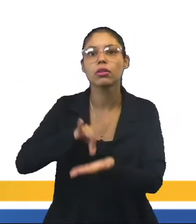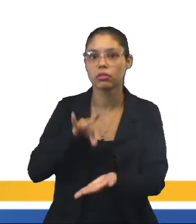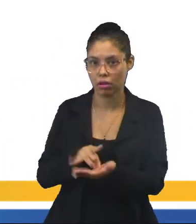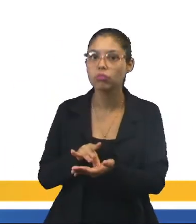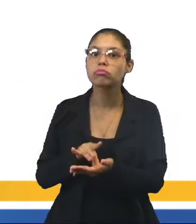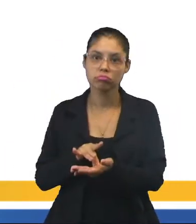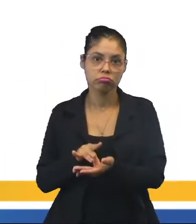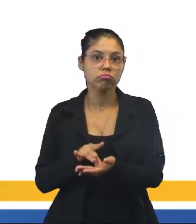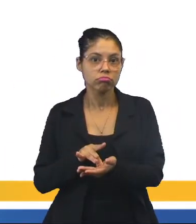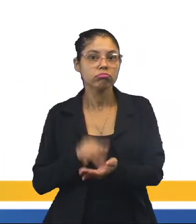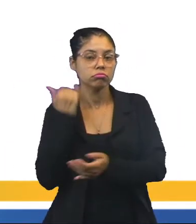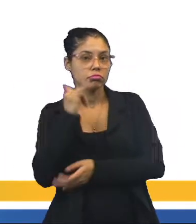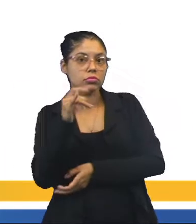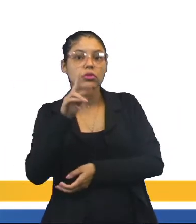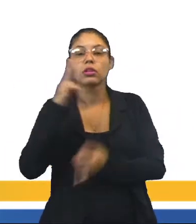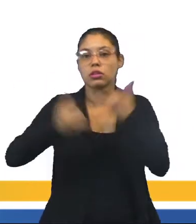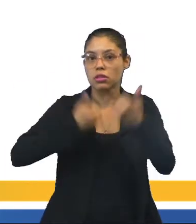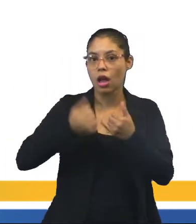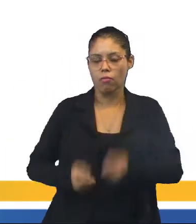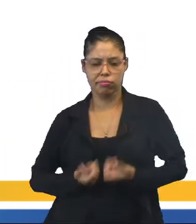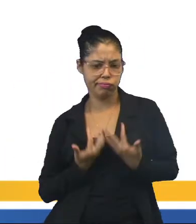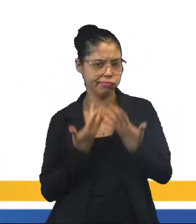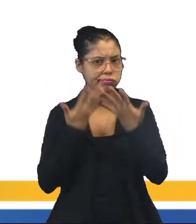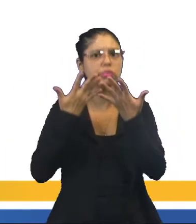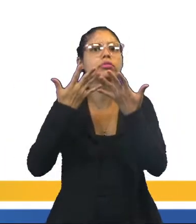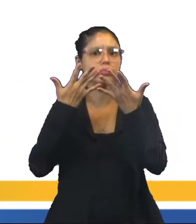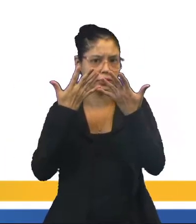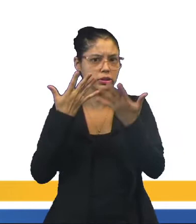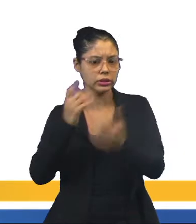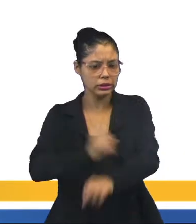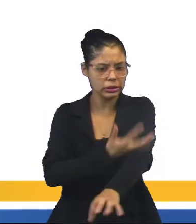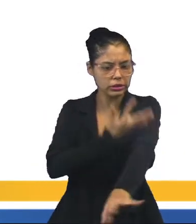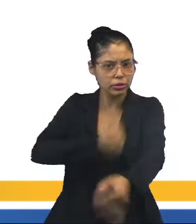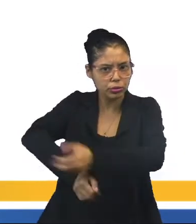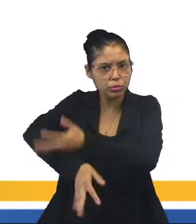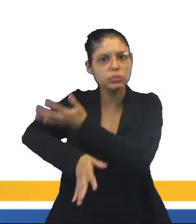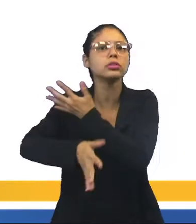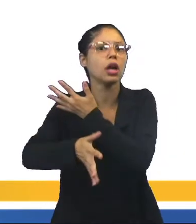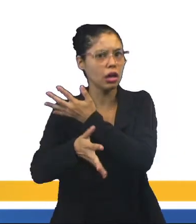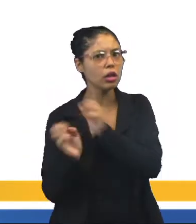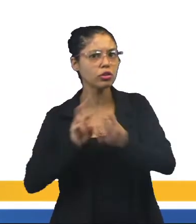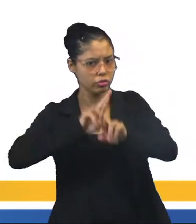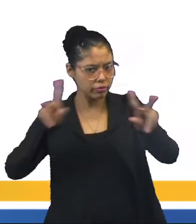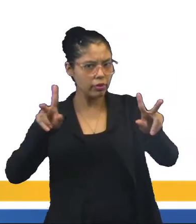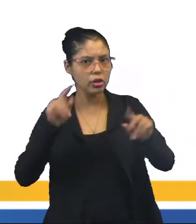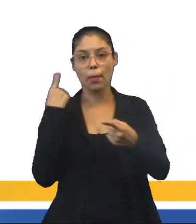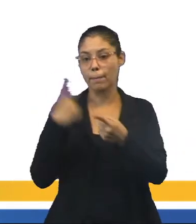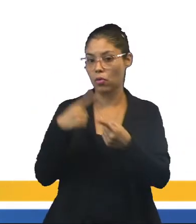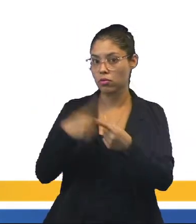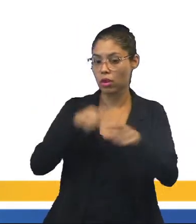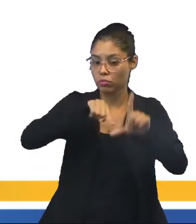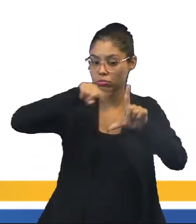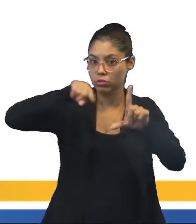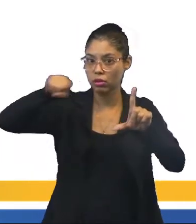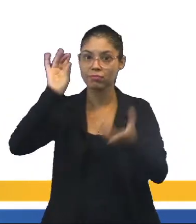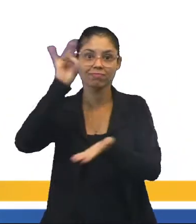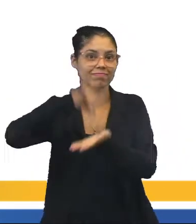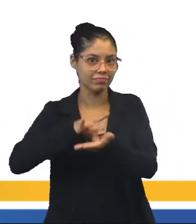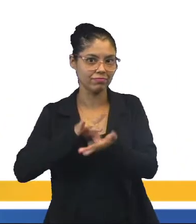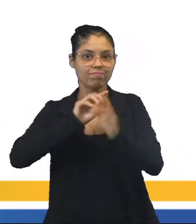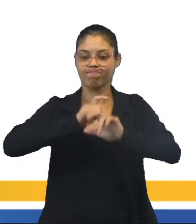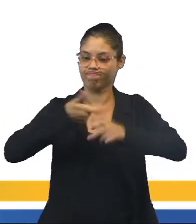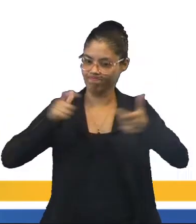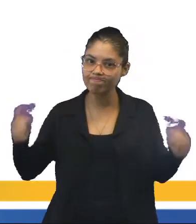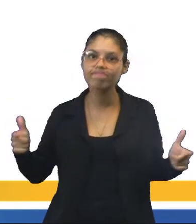jogo eletrônico desperta uma série de sensações no usuário, pois os gráficos têm um realismo muito